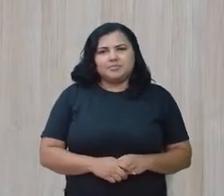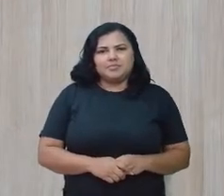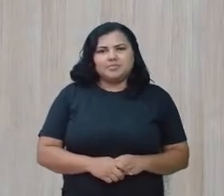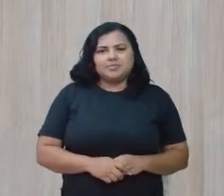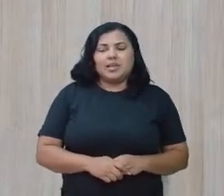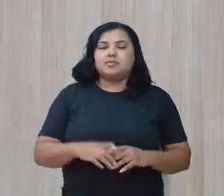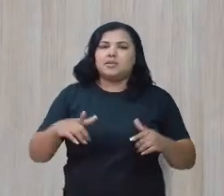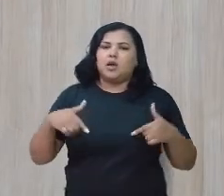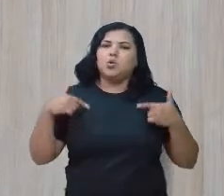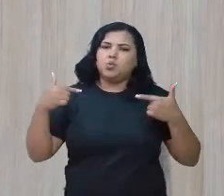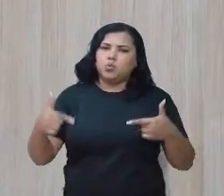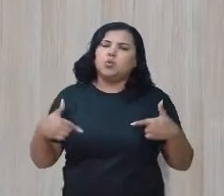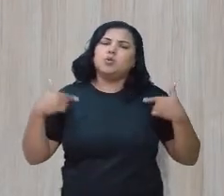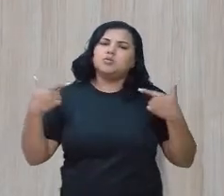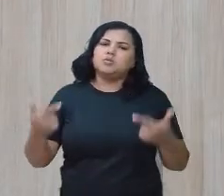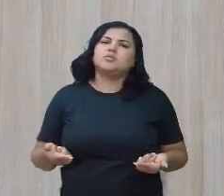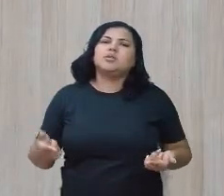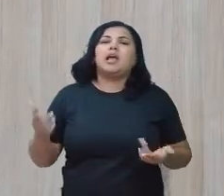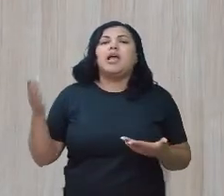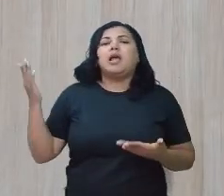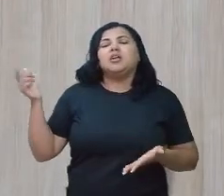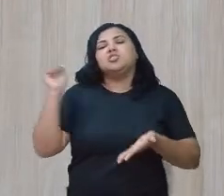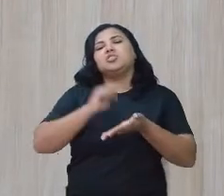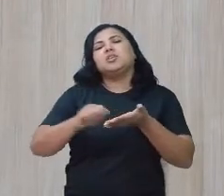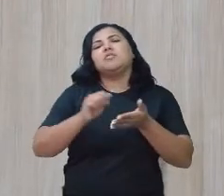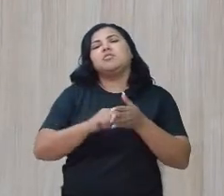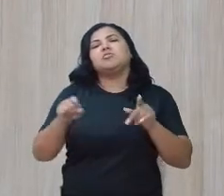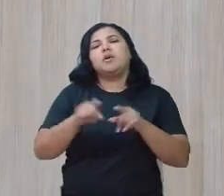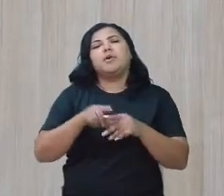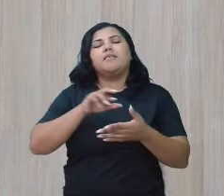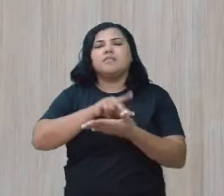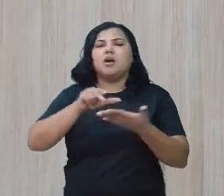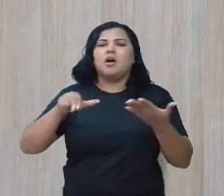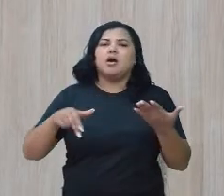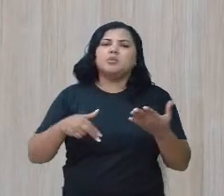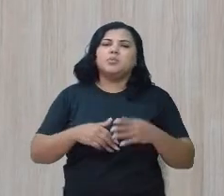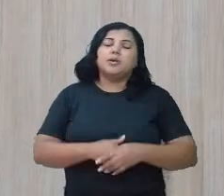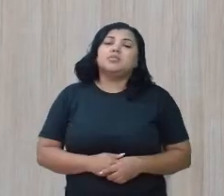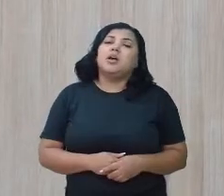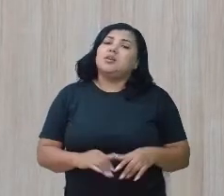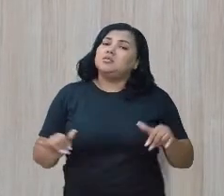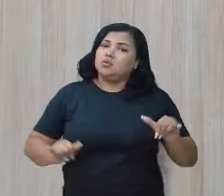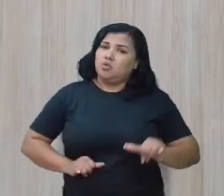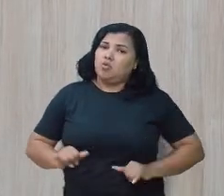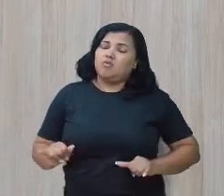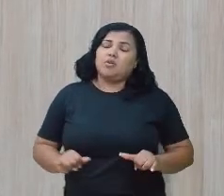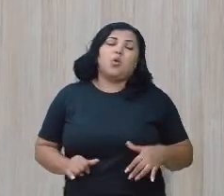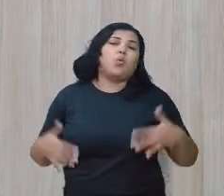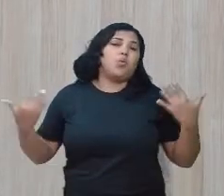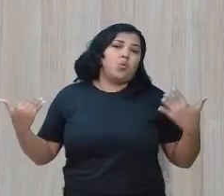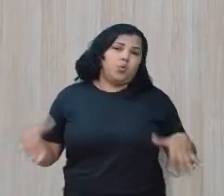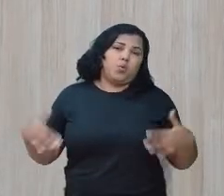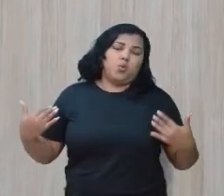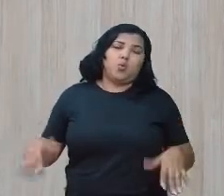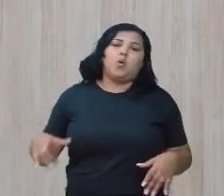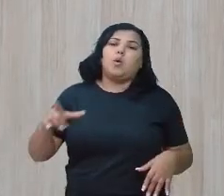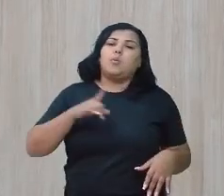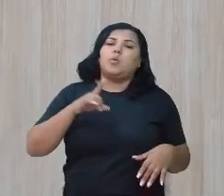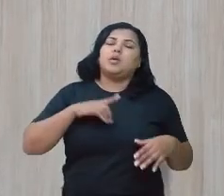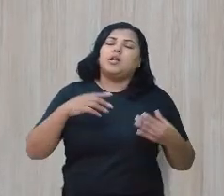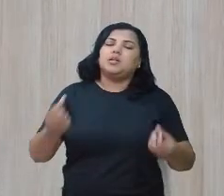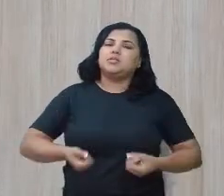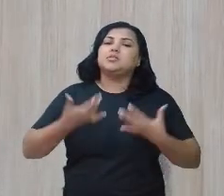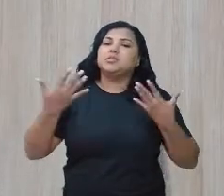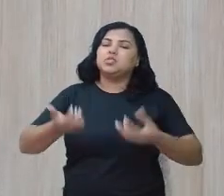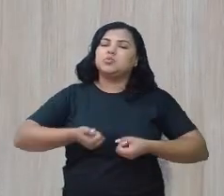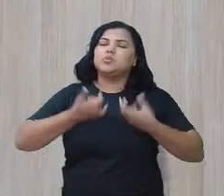sua luta, né, ele escreveu também muitas peças e ele sofreu muito, porque ele dedicou sua vida